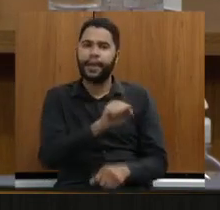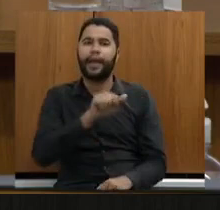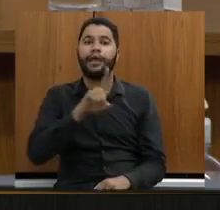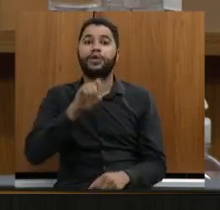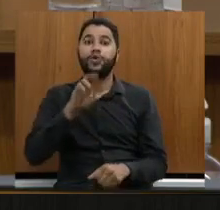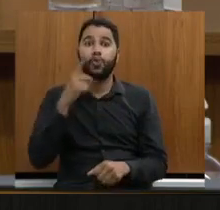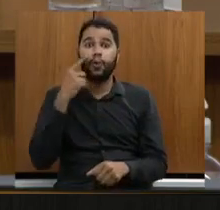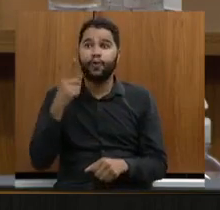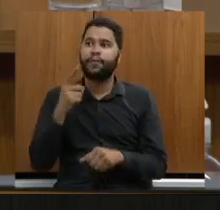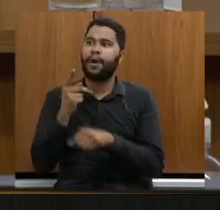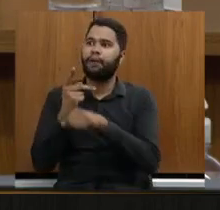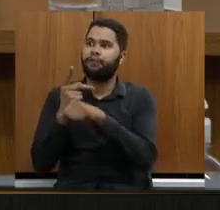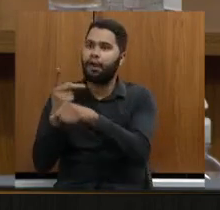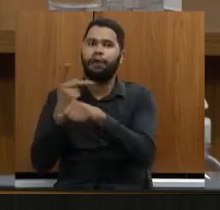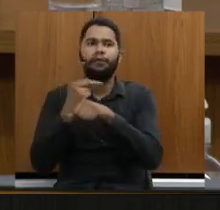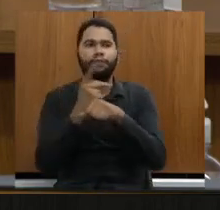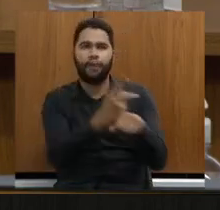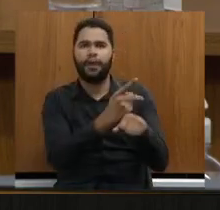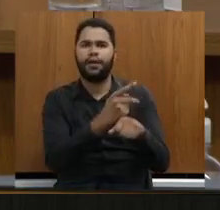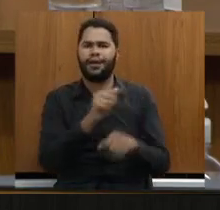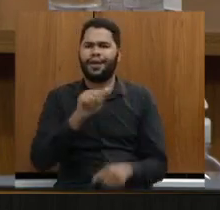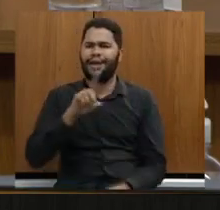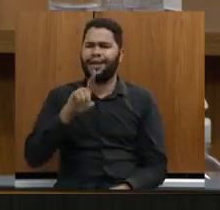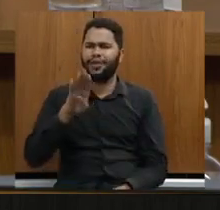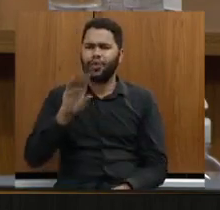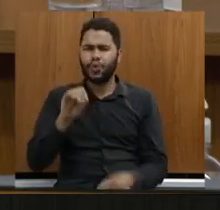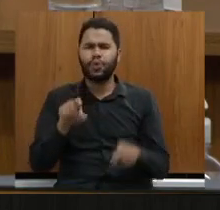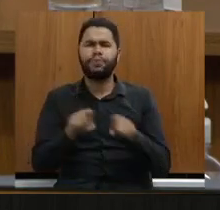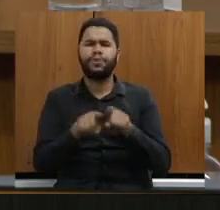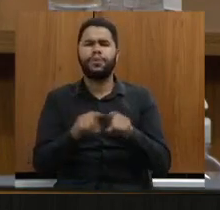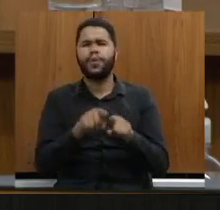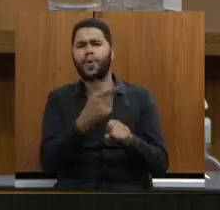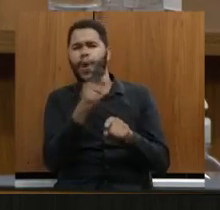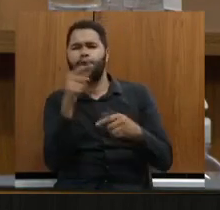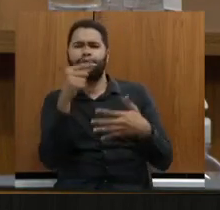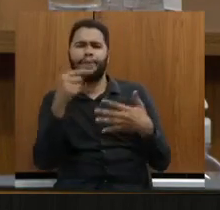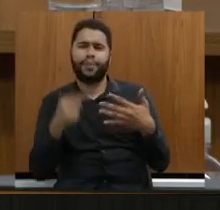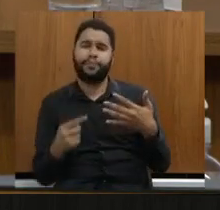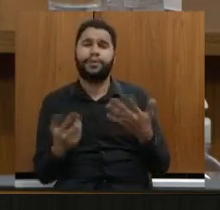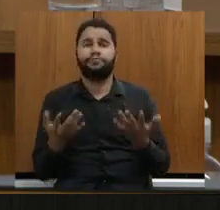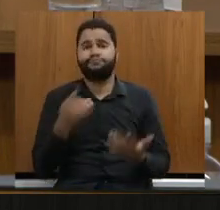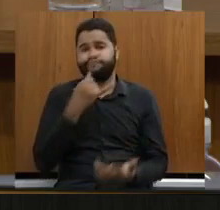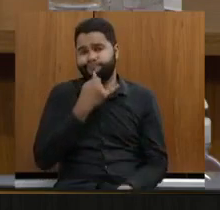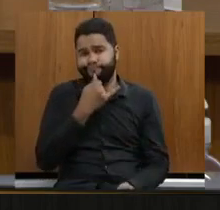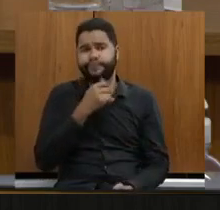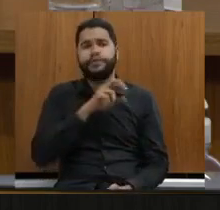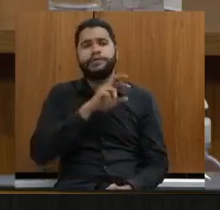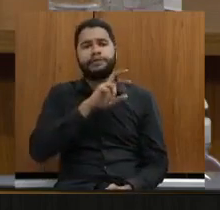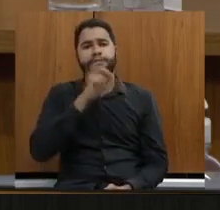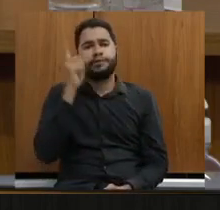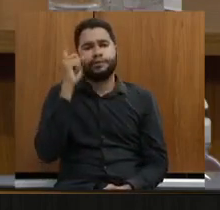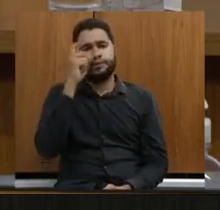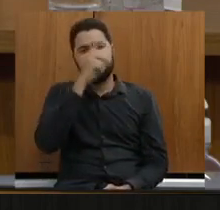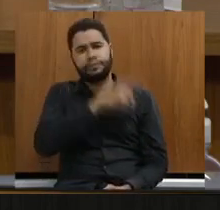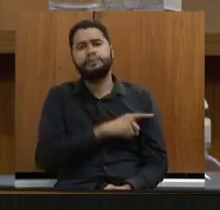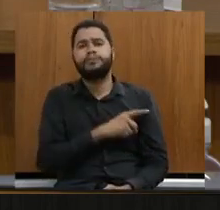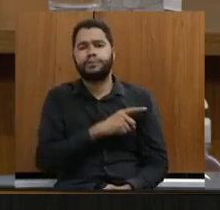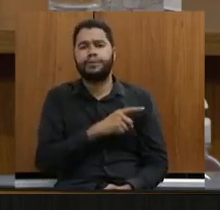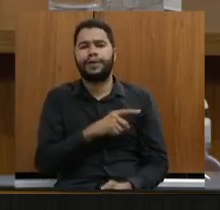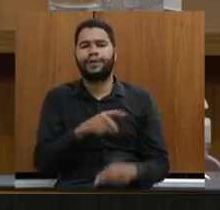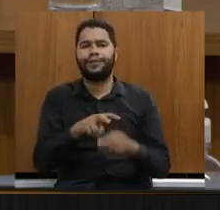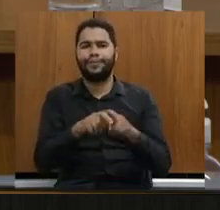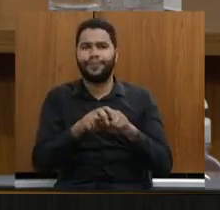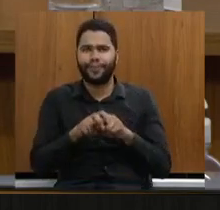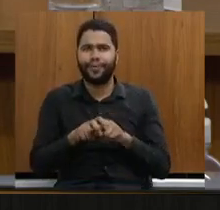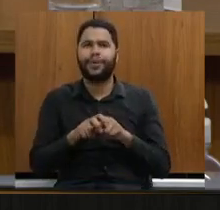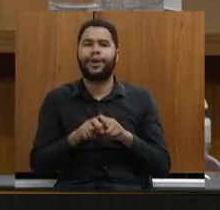esse o esforço do ministério não só adubo defensivos também infelizmente nós vamos ter uma dificuldade muito grande aí